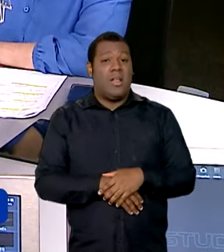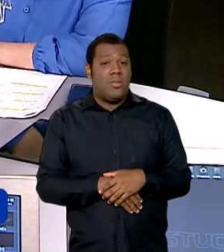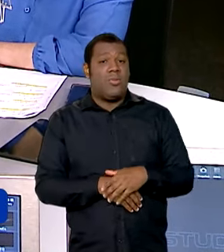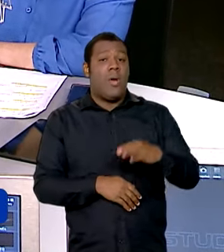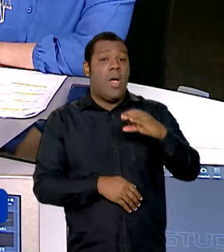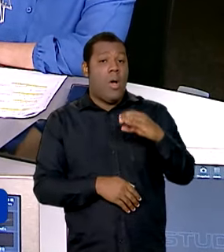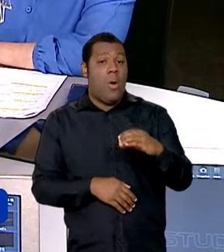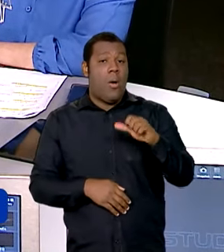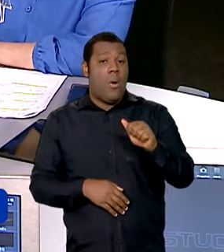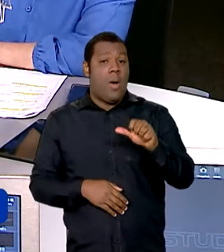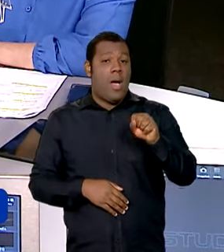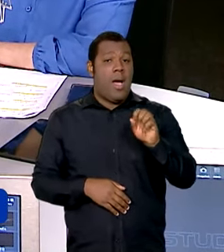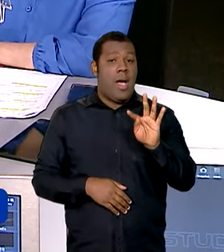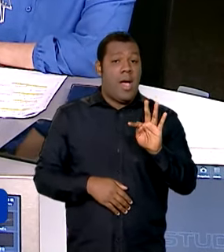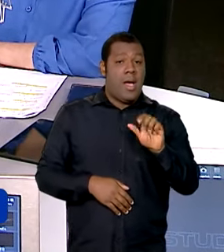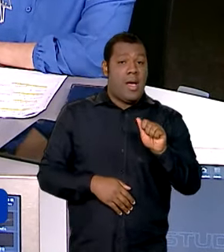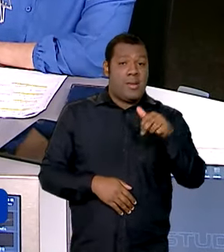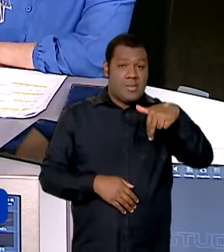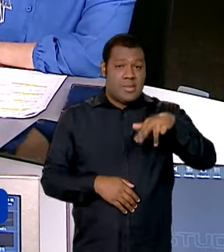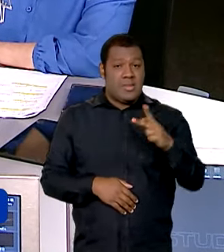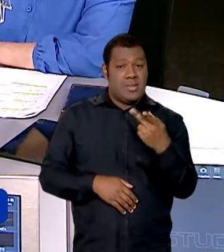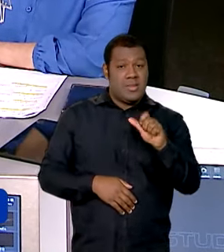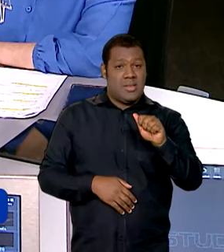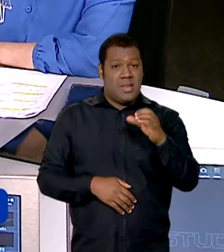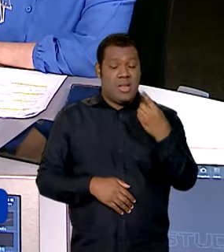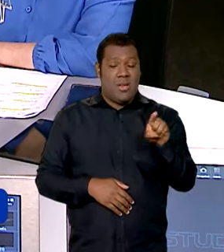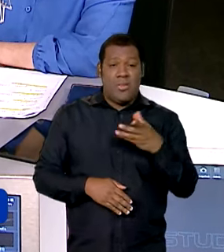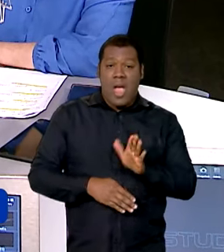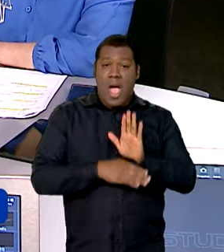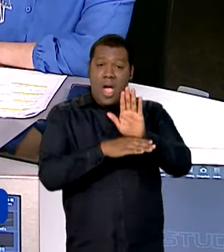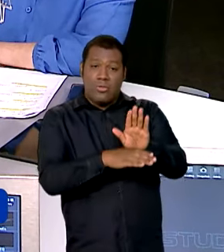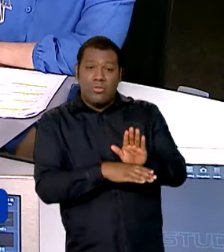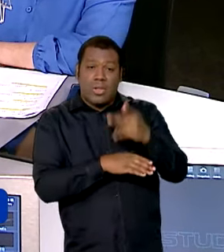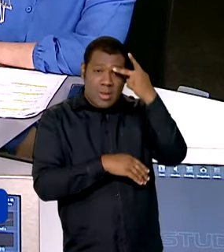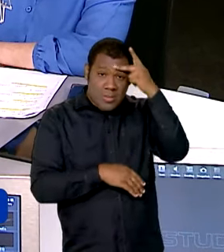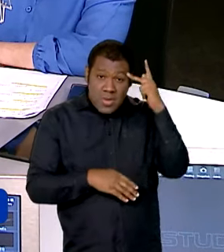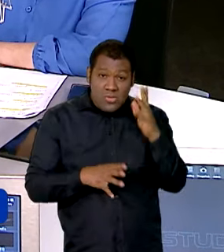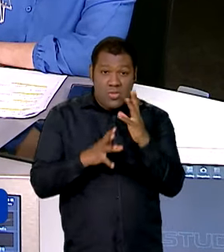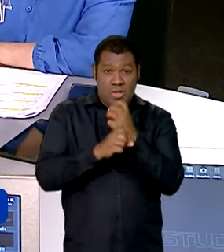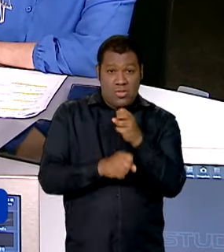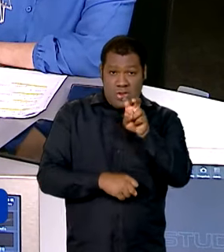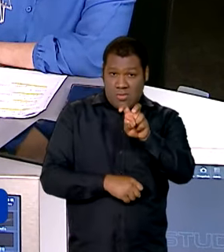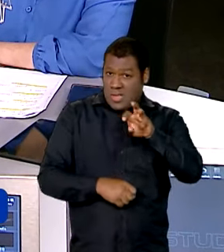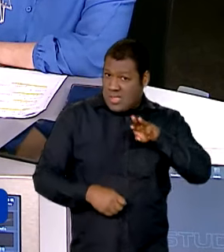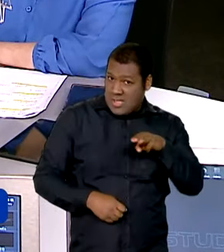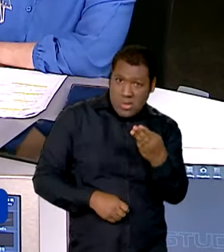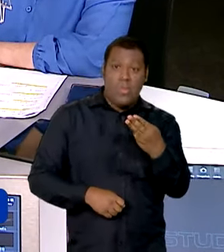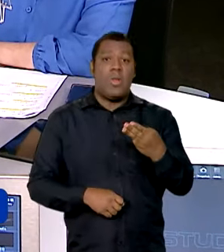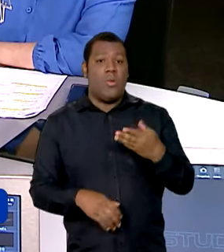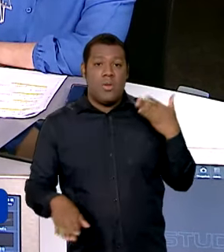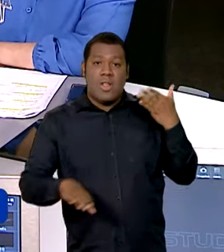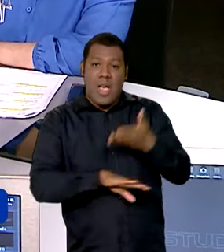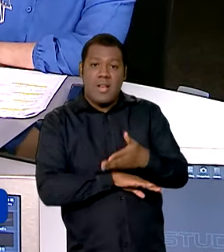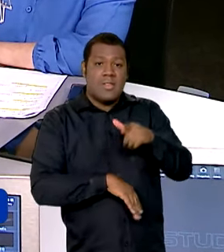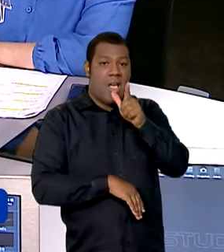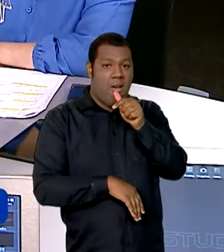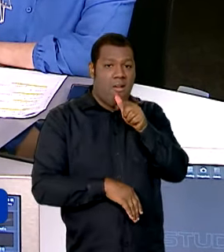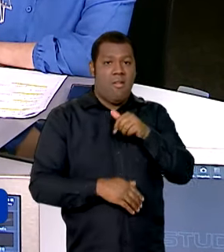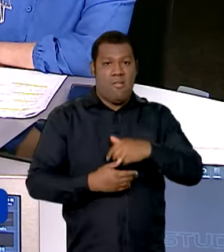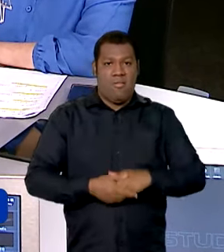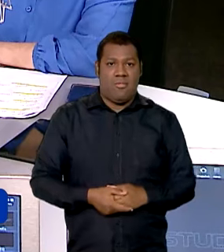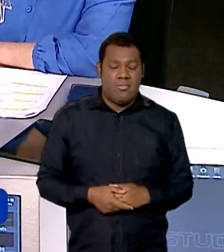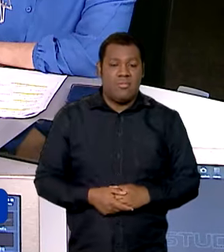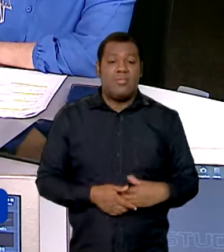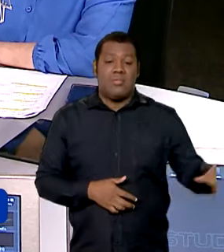5 milhões de pessoas que estão na grande Fortaleza e na região metropolitana então é essa a missão do canal do